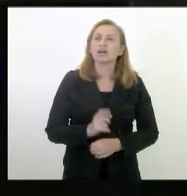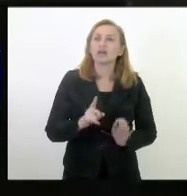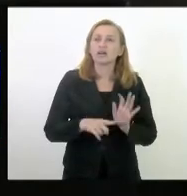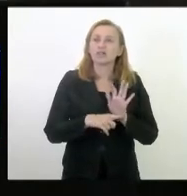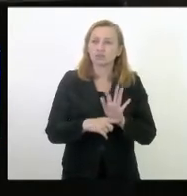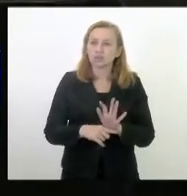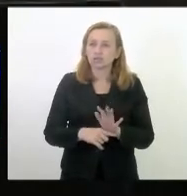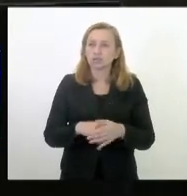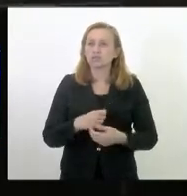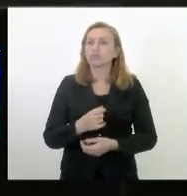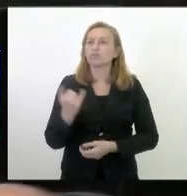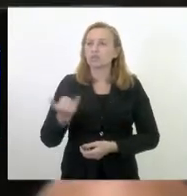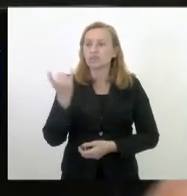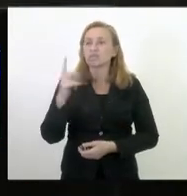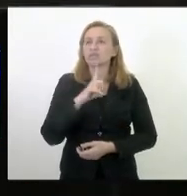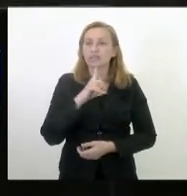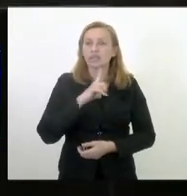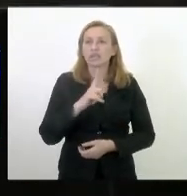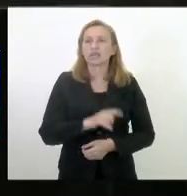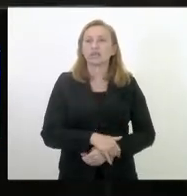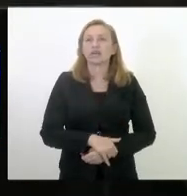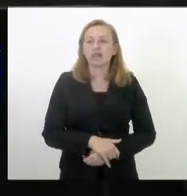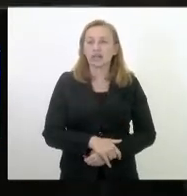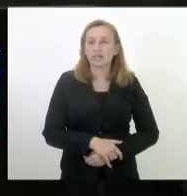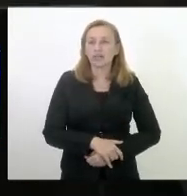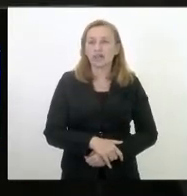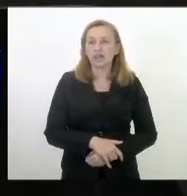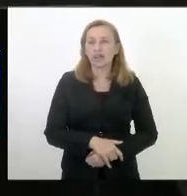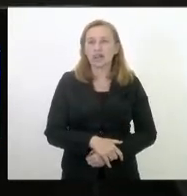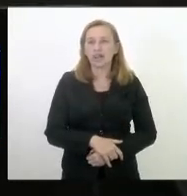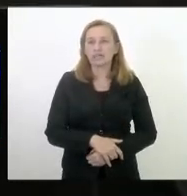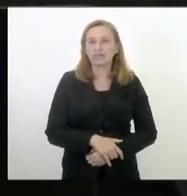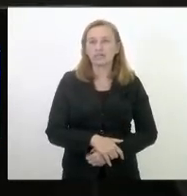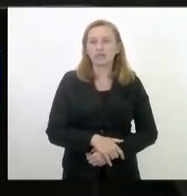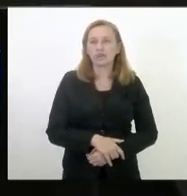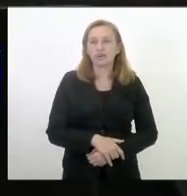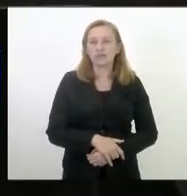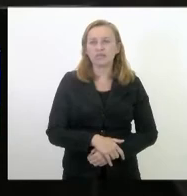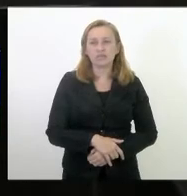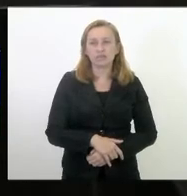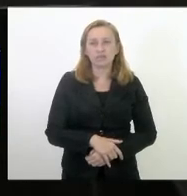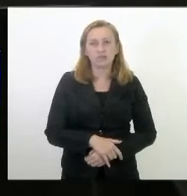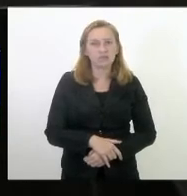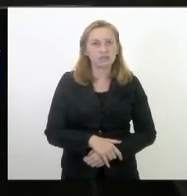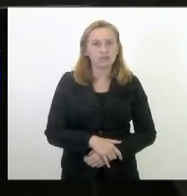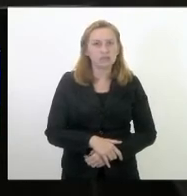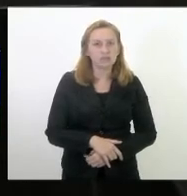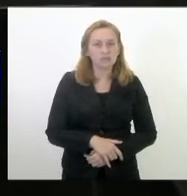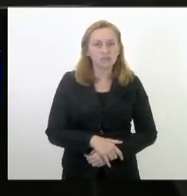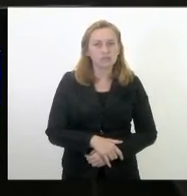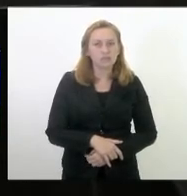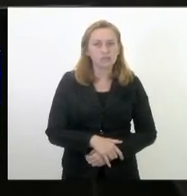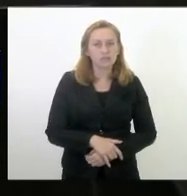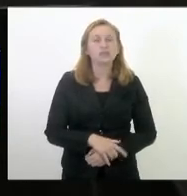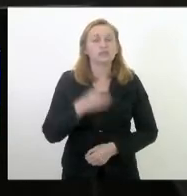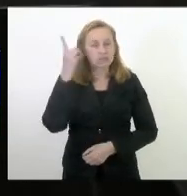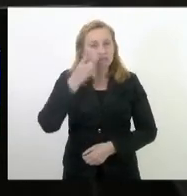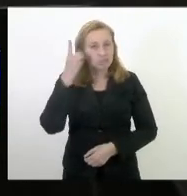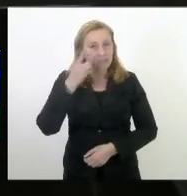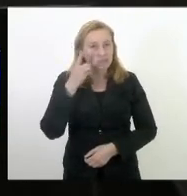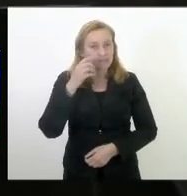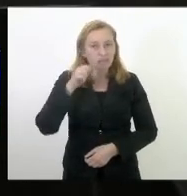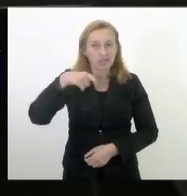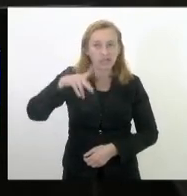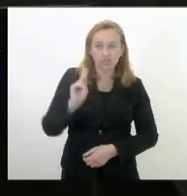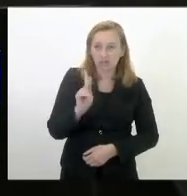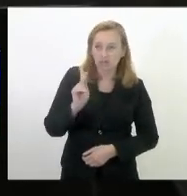importância tem ou pode ter uma ação, uma medida, uma política de caráter assistencial. Olha, o deputado Alexandre Knoploch,